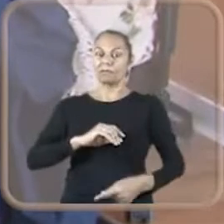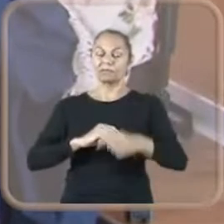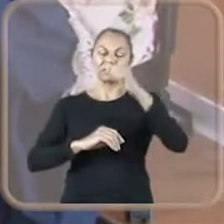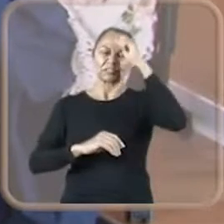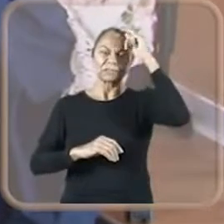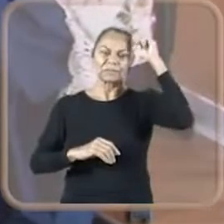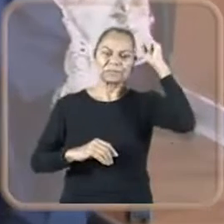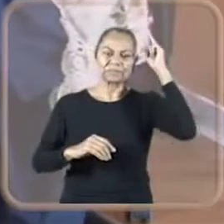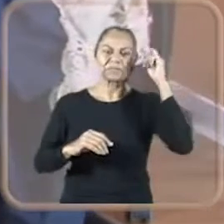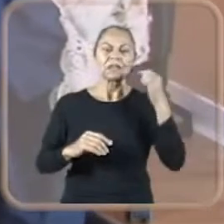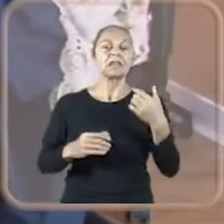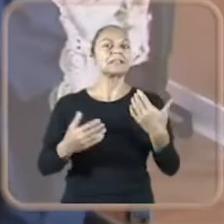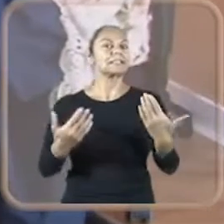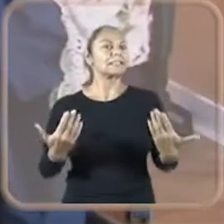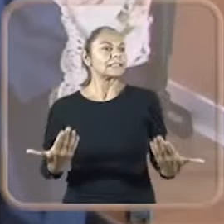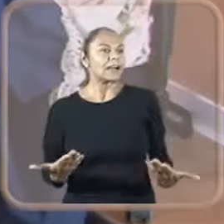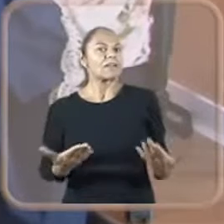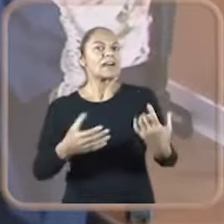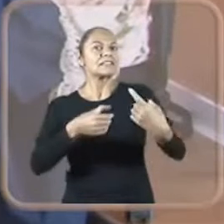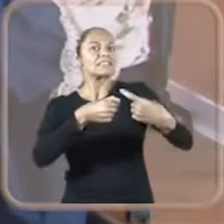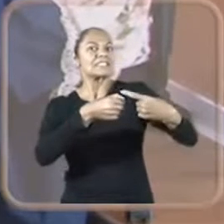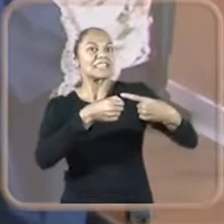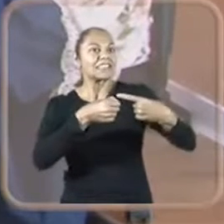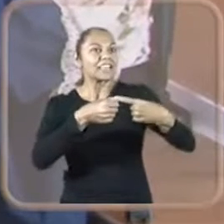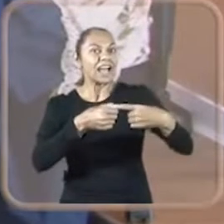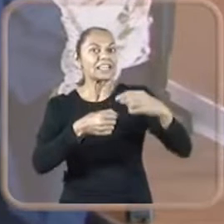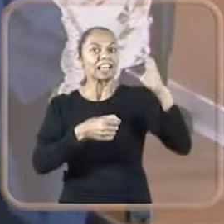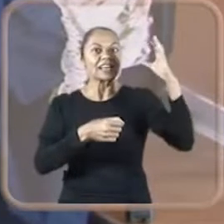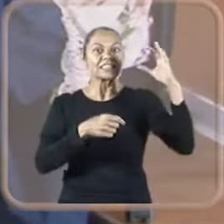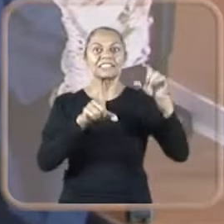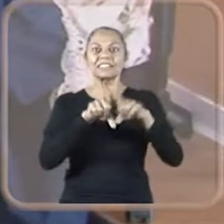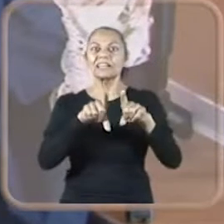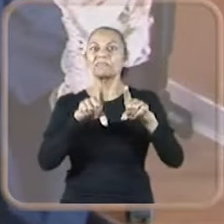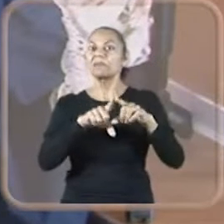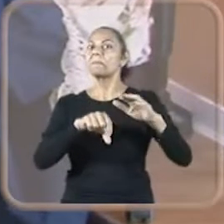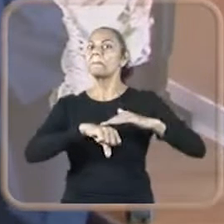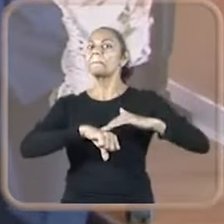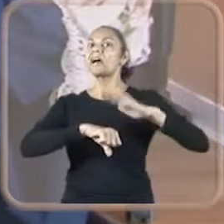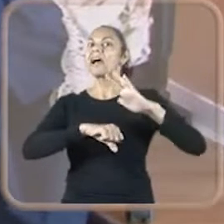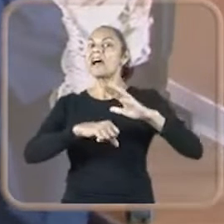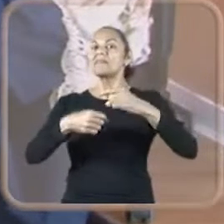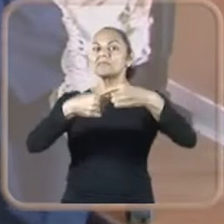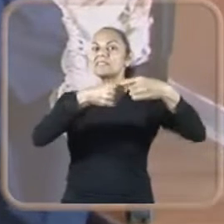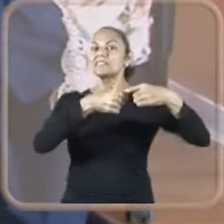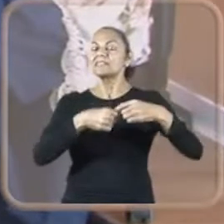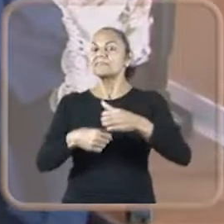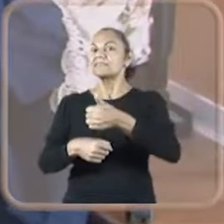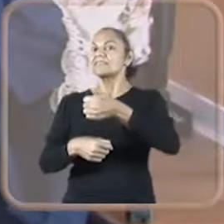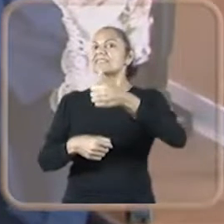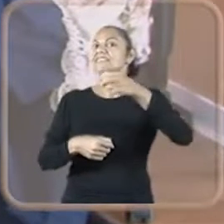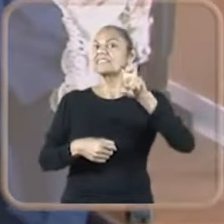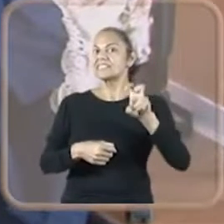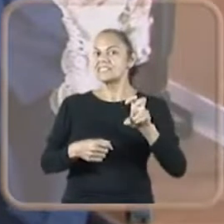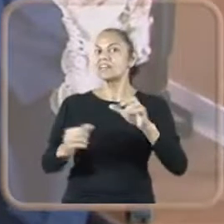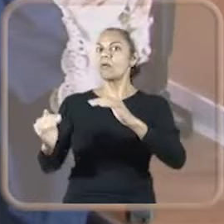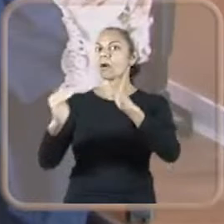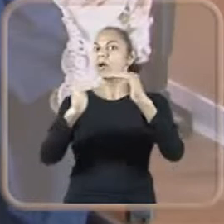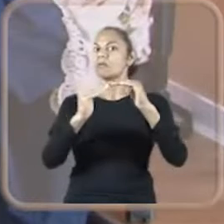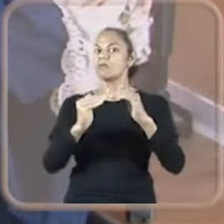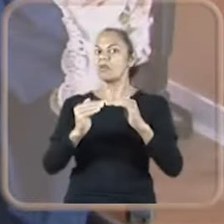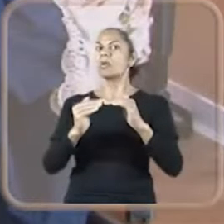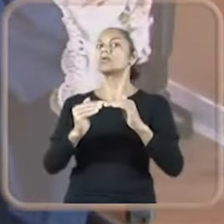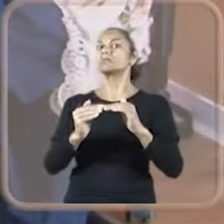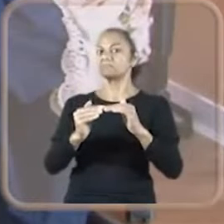Patrícia, nós estamos para Cariacica e para mais 15 municípios da região noroeste do estado, um acordo firmado recentemente, né,